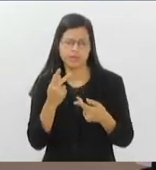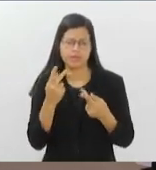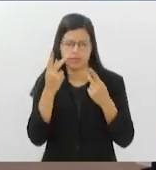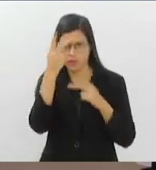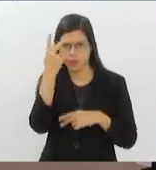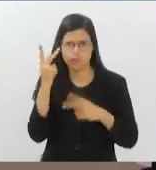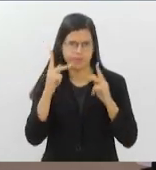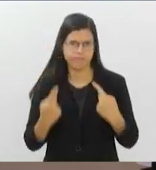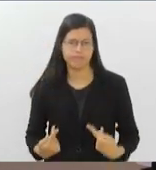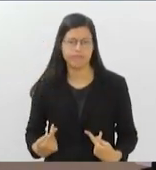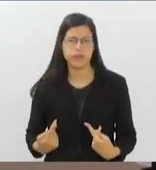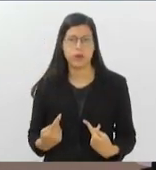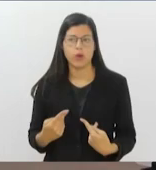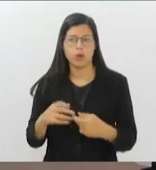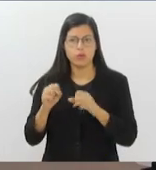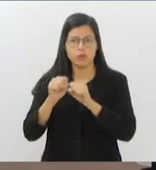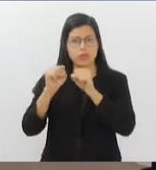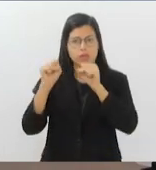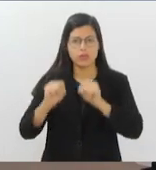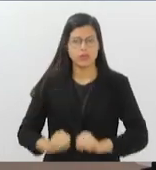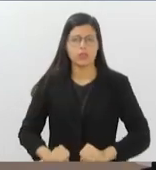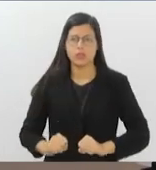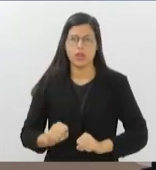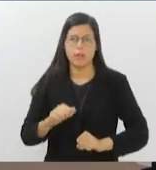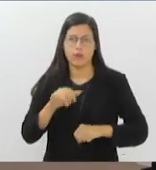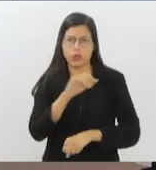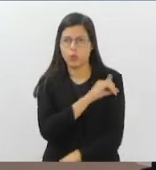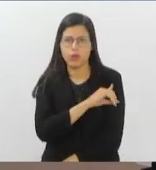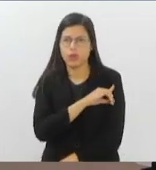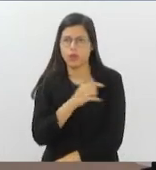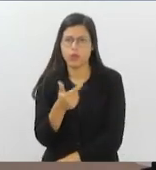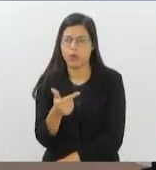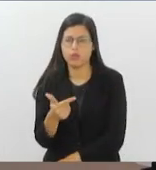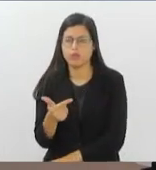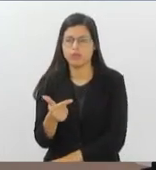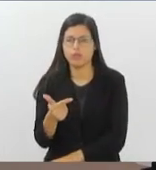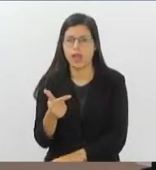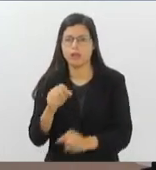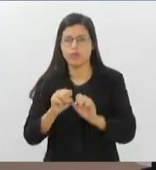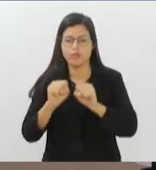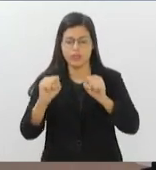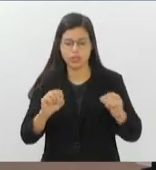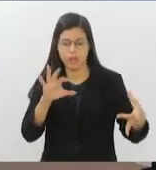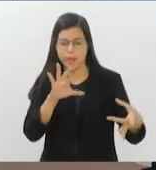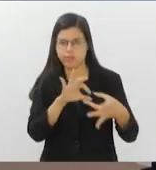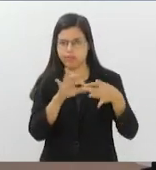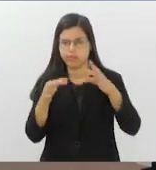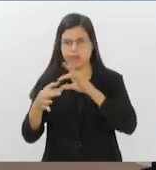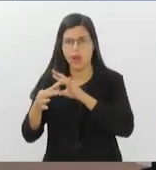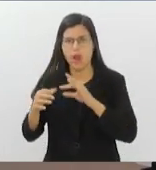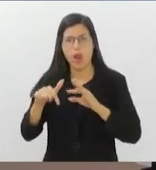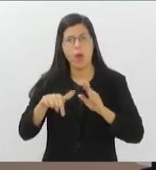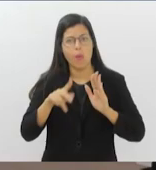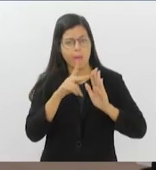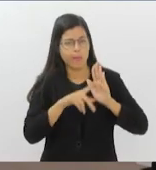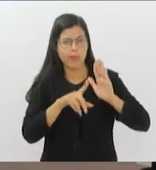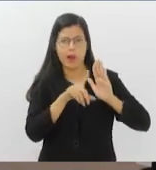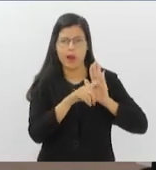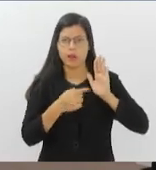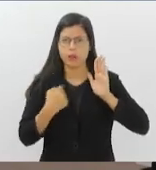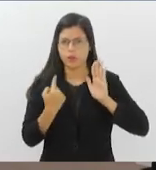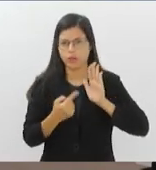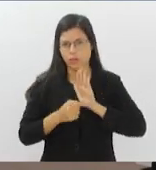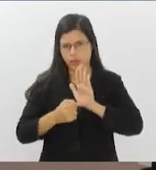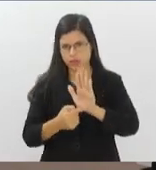um sistema estadual integrado de combate ao incêndio florestal. Esse é um dos PLs que nós